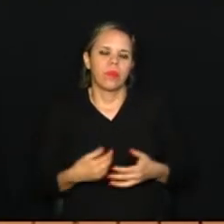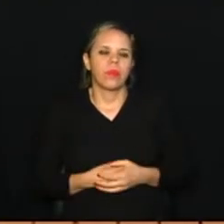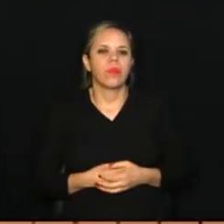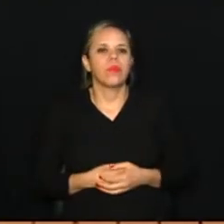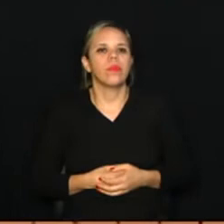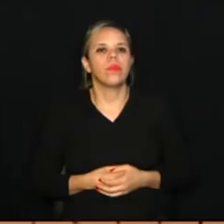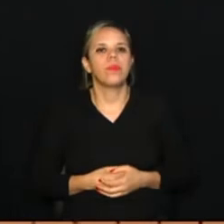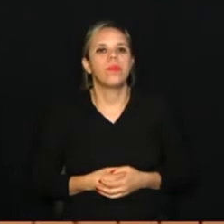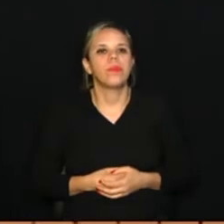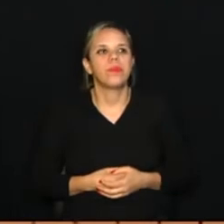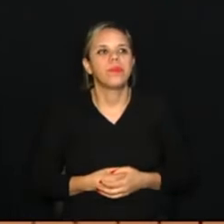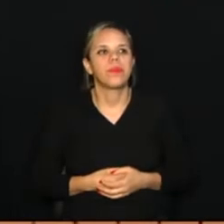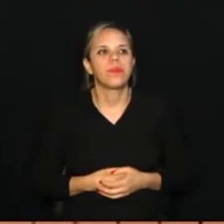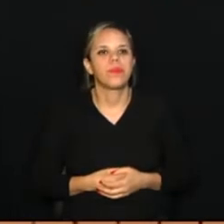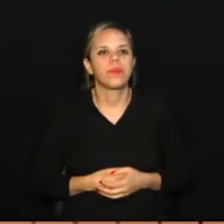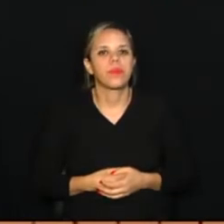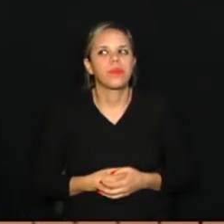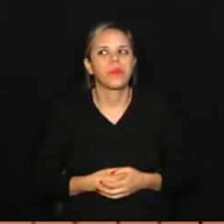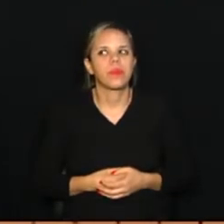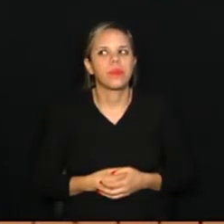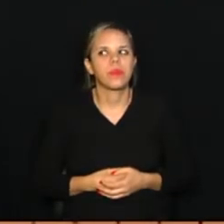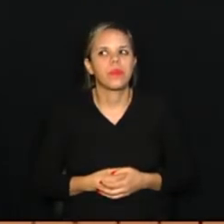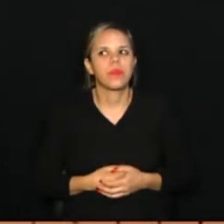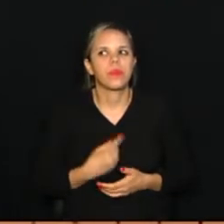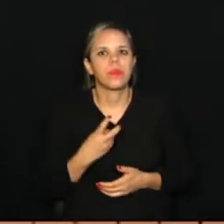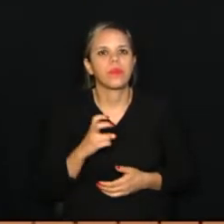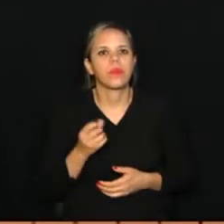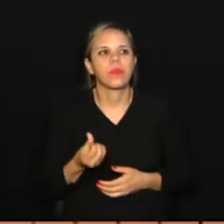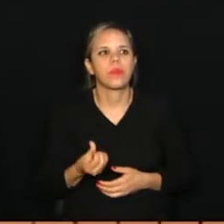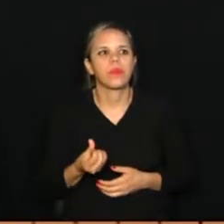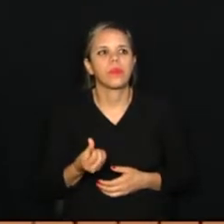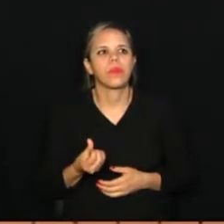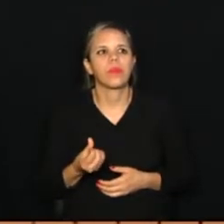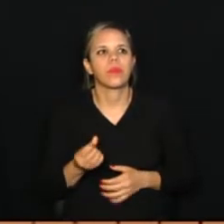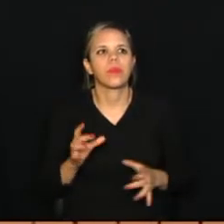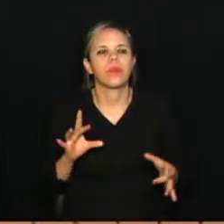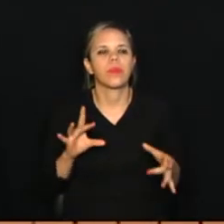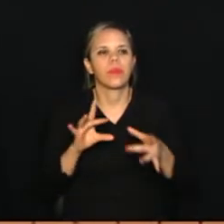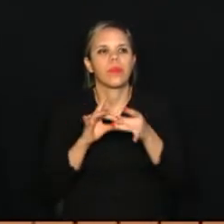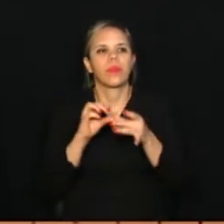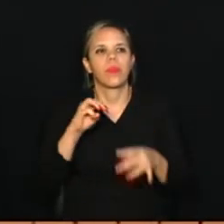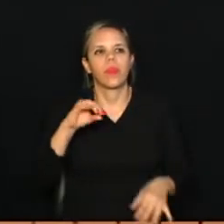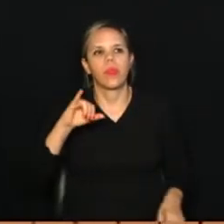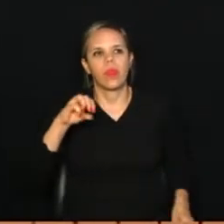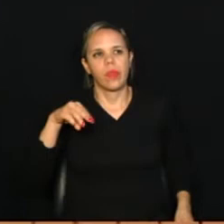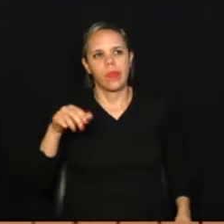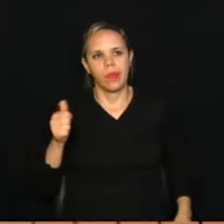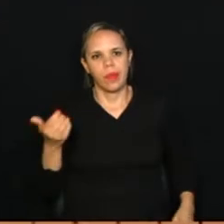Foi colocado aqui, um 56 está diretamente relacionado com a IMA, servidores da IMA.